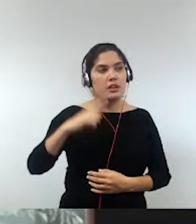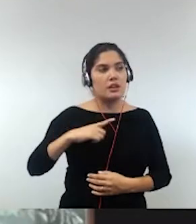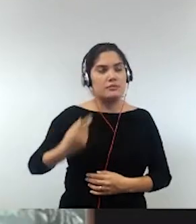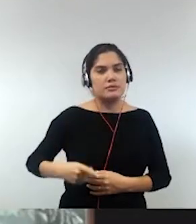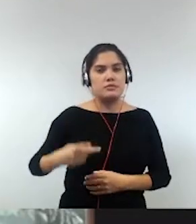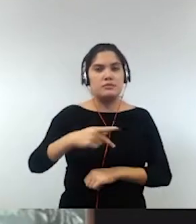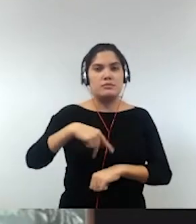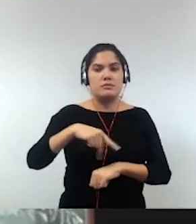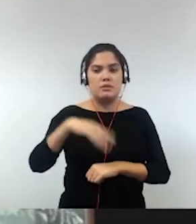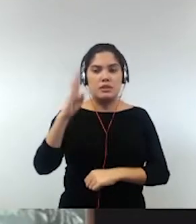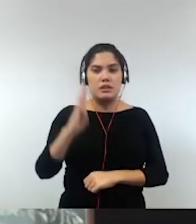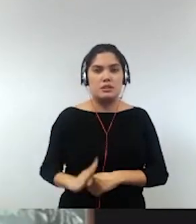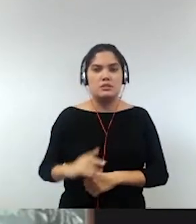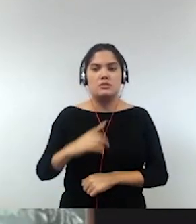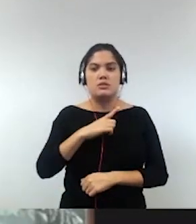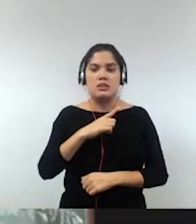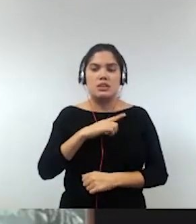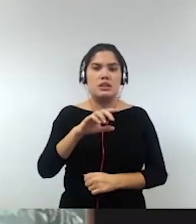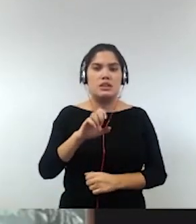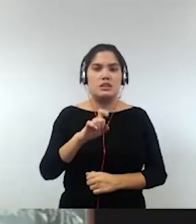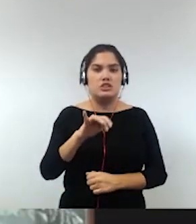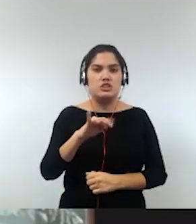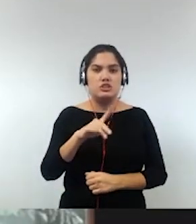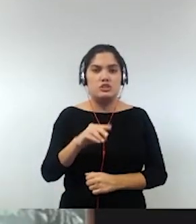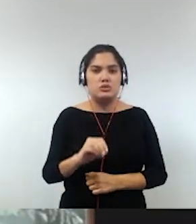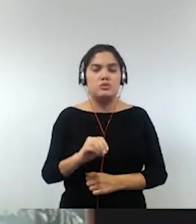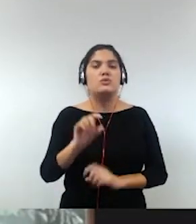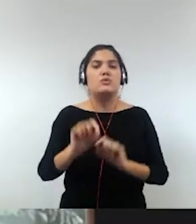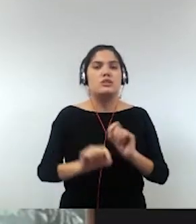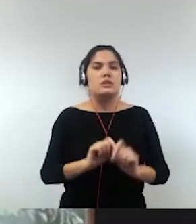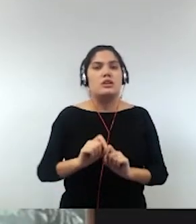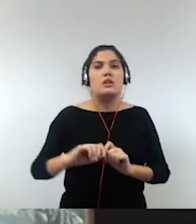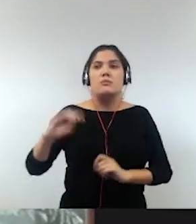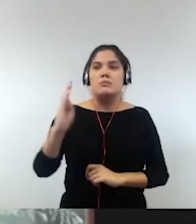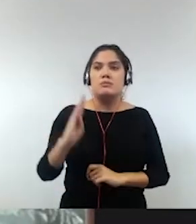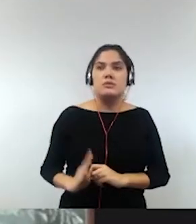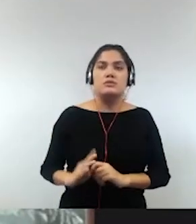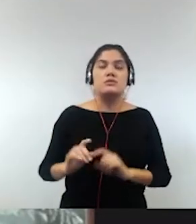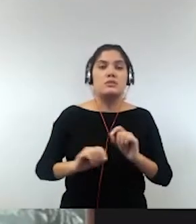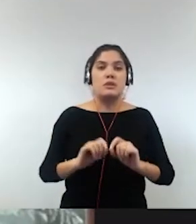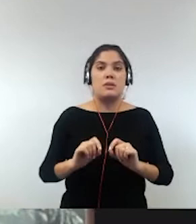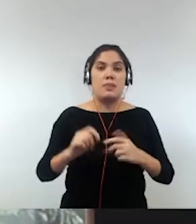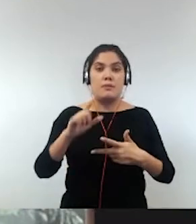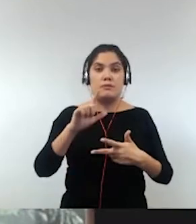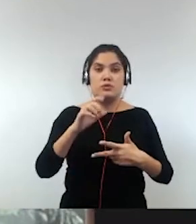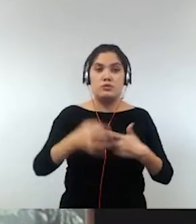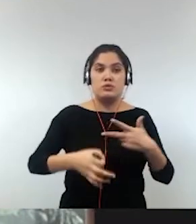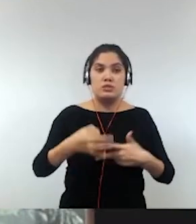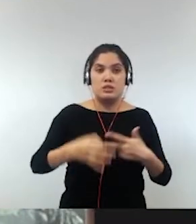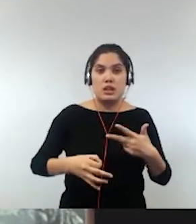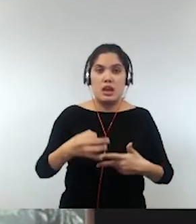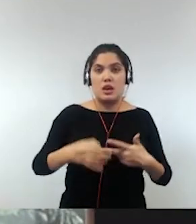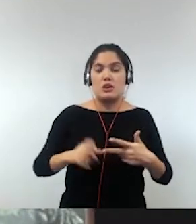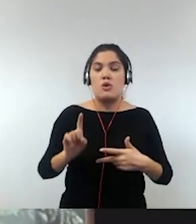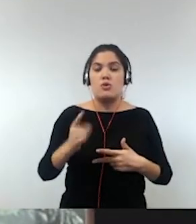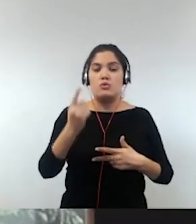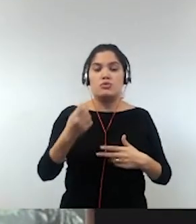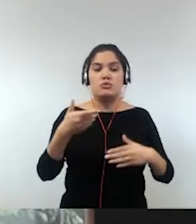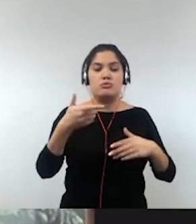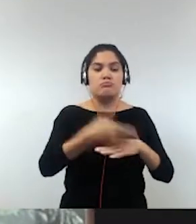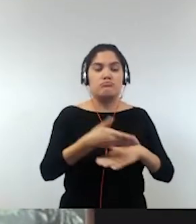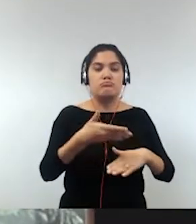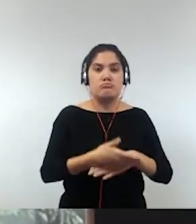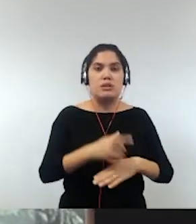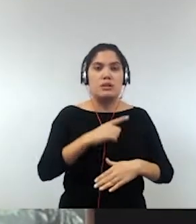Brasil enraizada a cultura do litígio, a cultura de que o Poder Judiciário é a única porta que as pessoas devem buscar quando